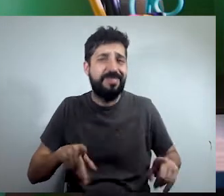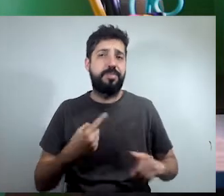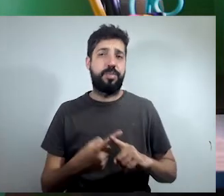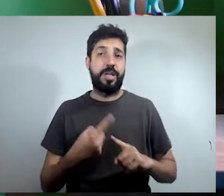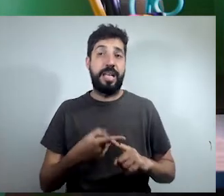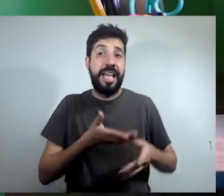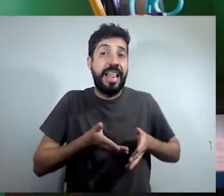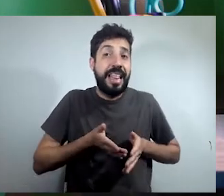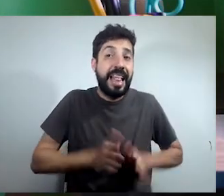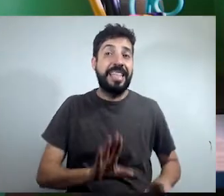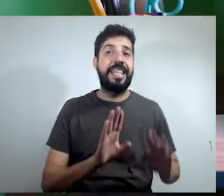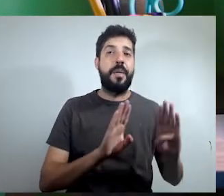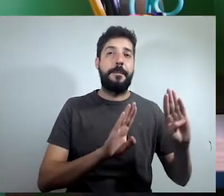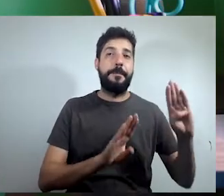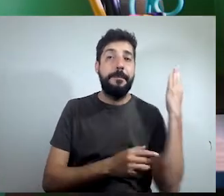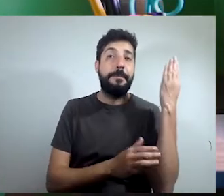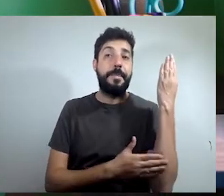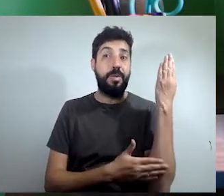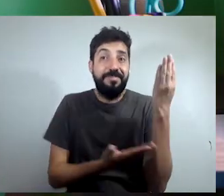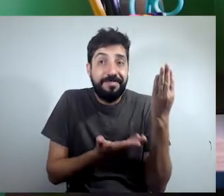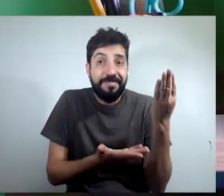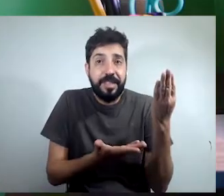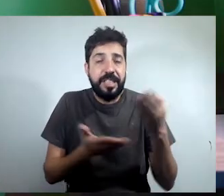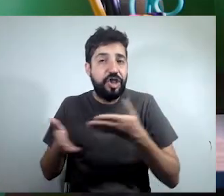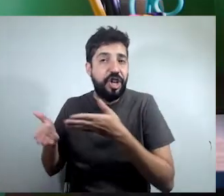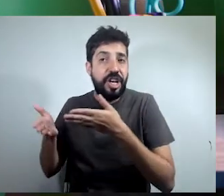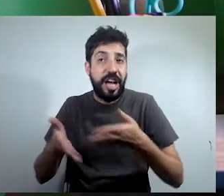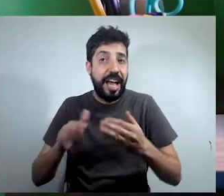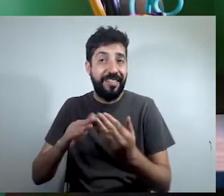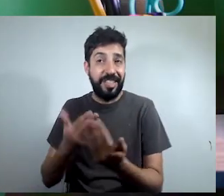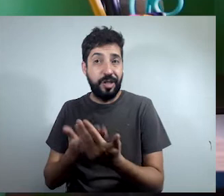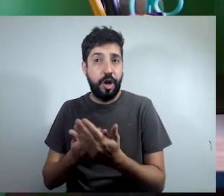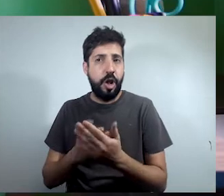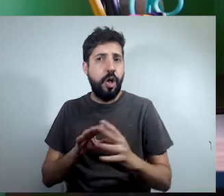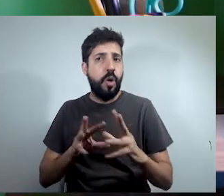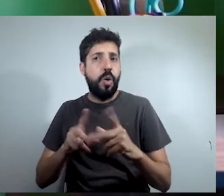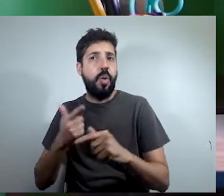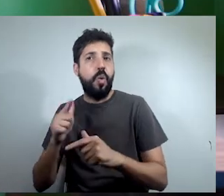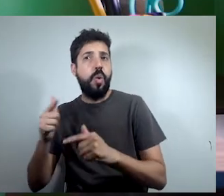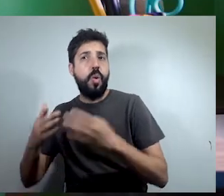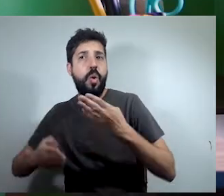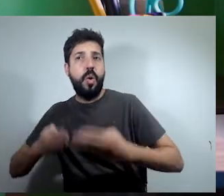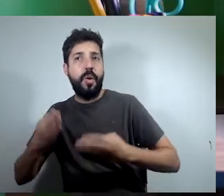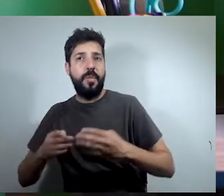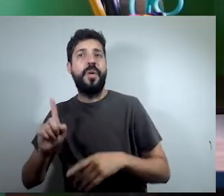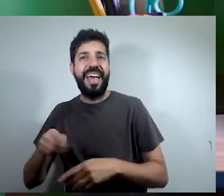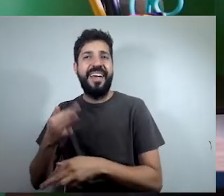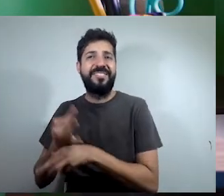tinha nascido de madeira. Quando ele chegava na escola, todos os robôs eram de